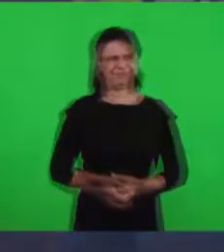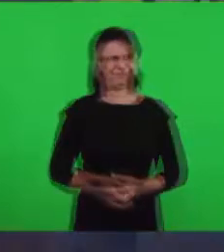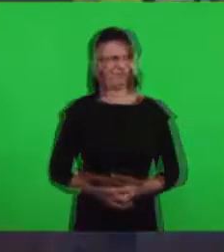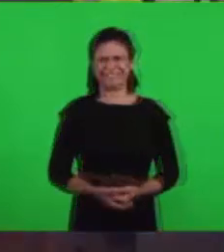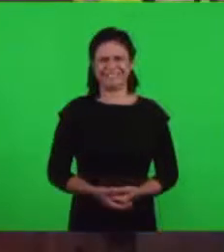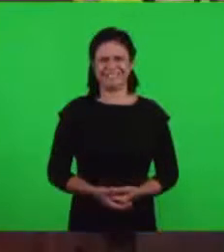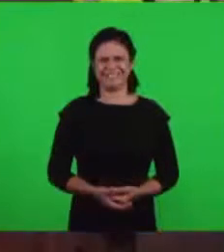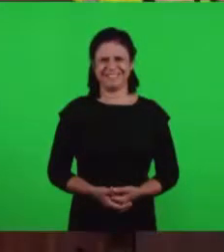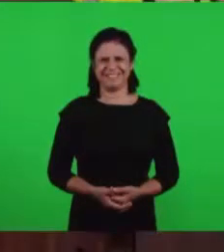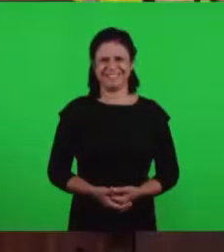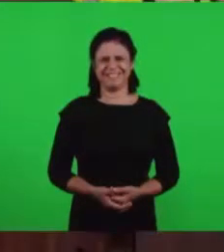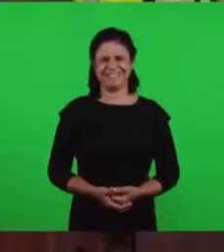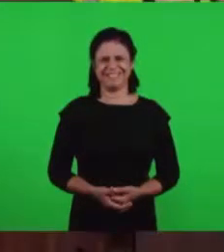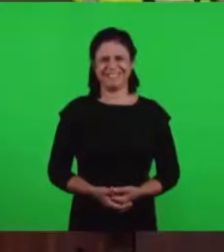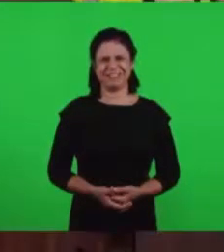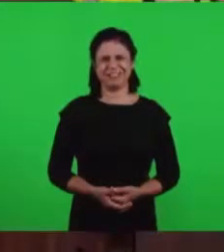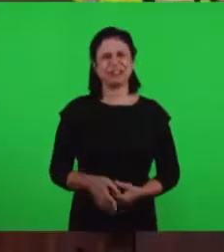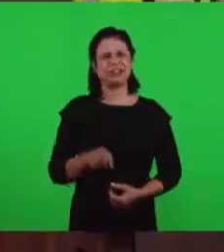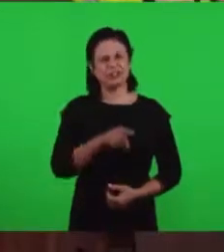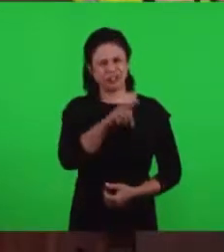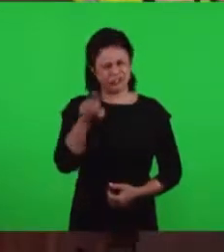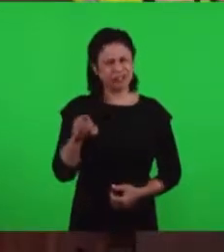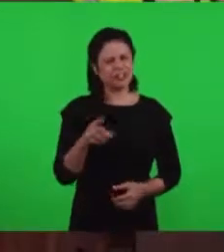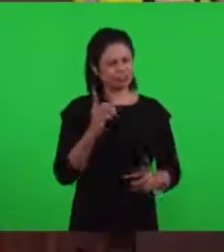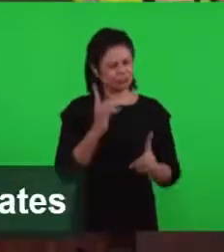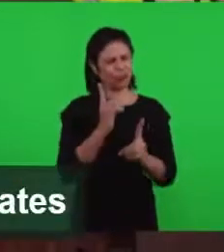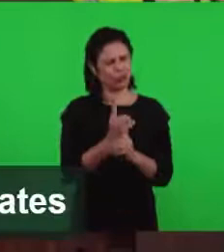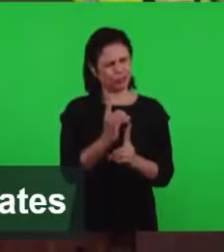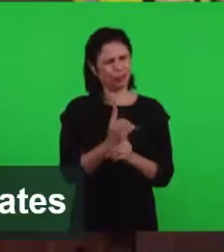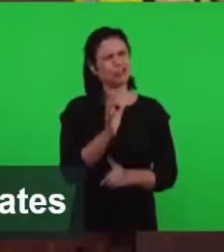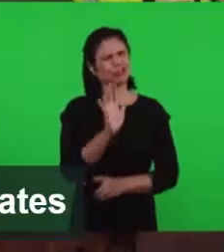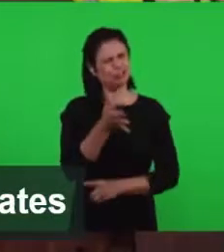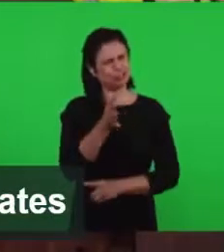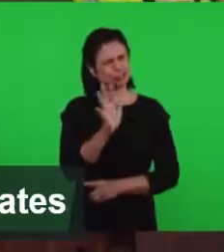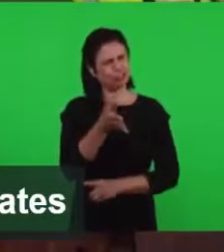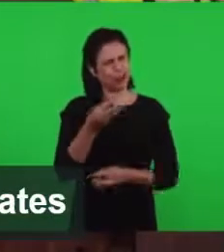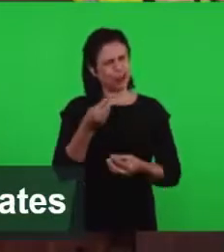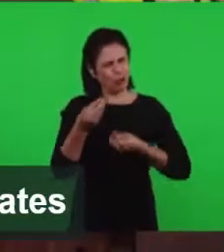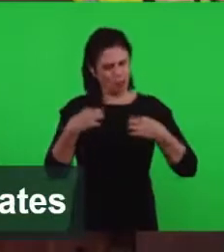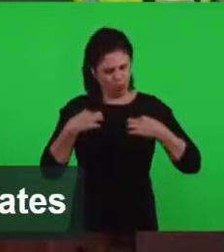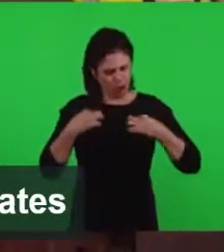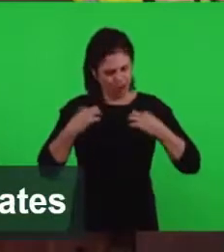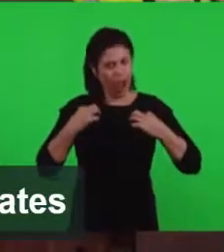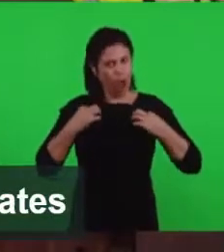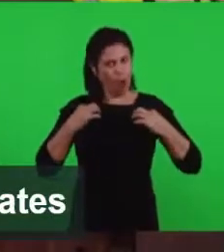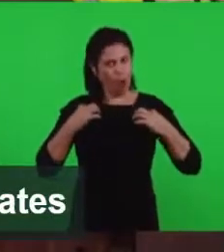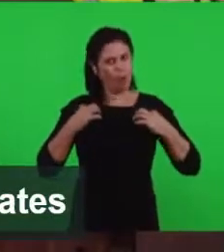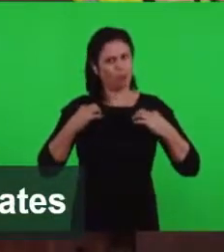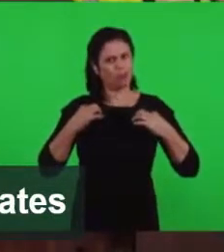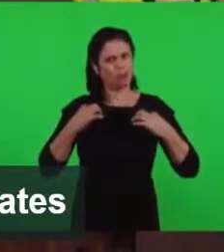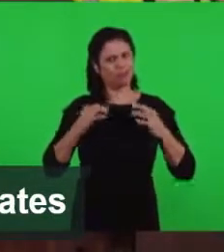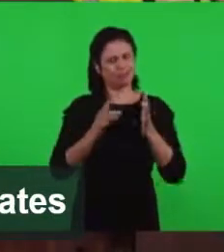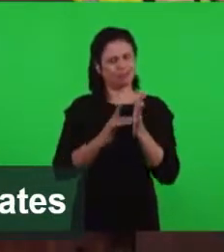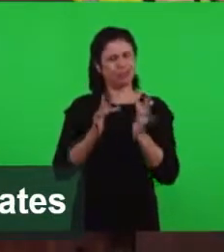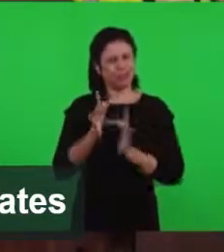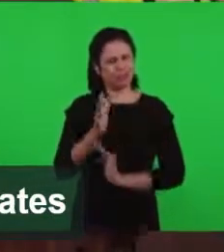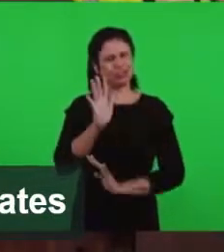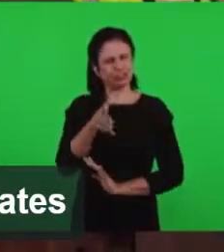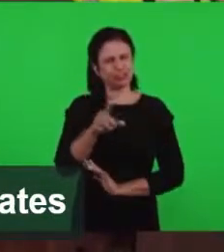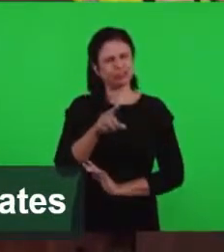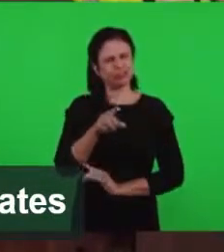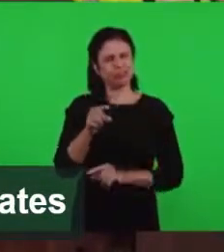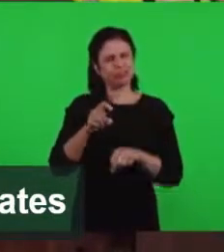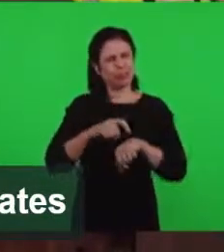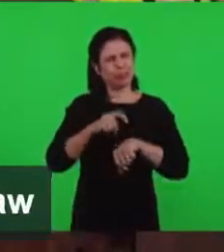o irmão certamente os irmãos apo identificar o aspecto da educadora da visão de joão quando